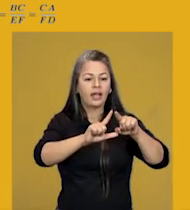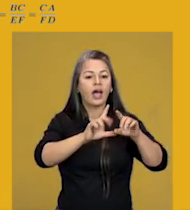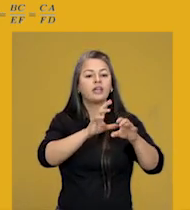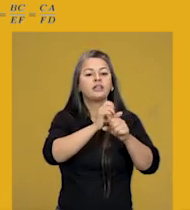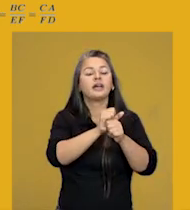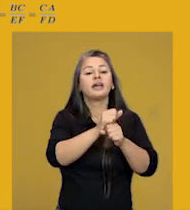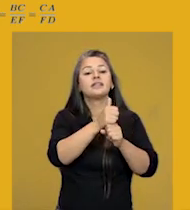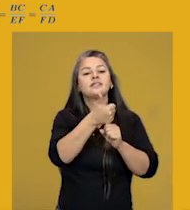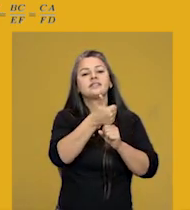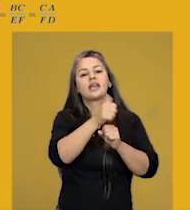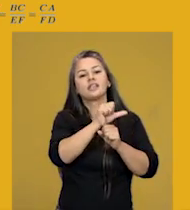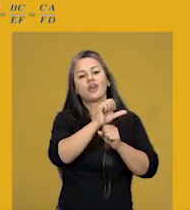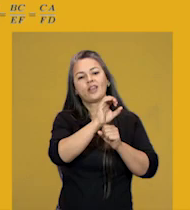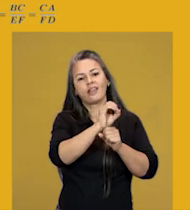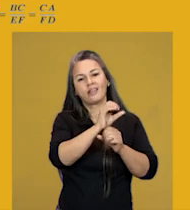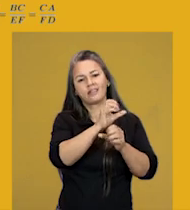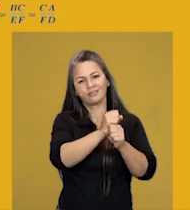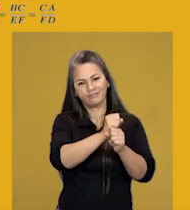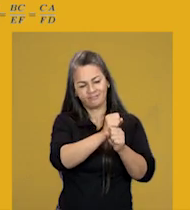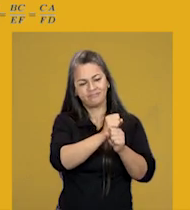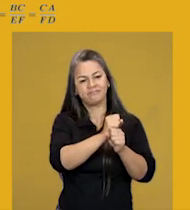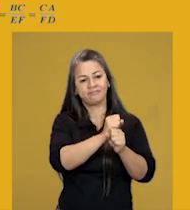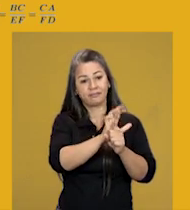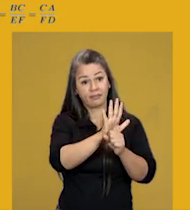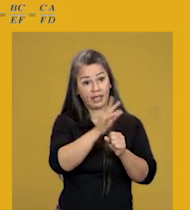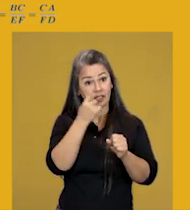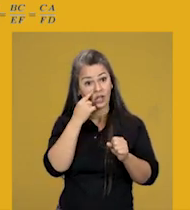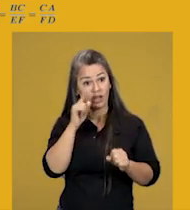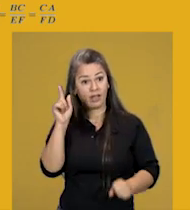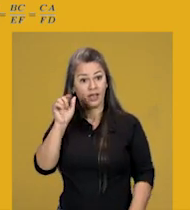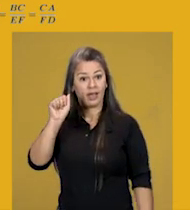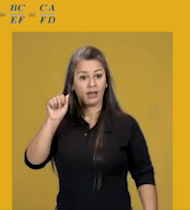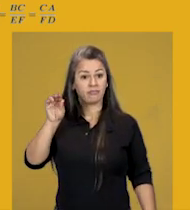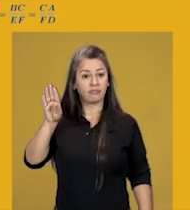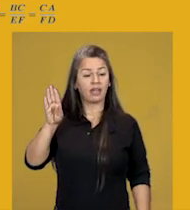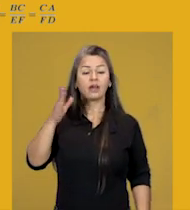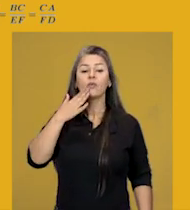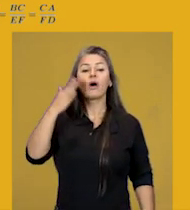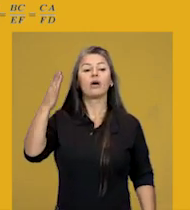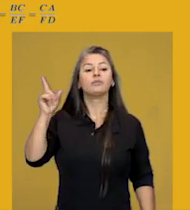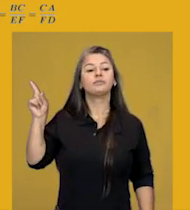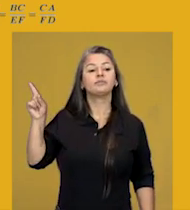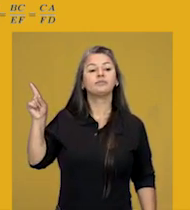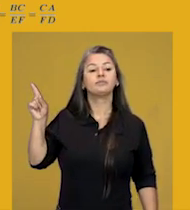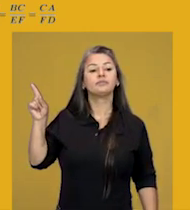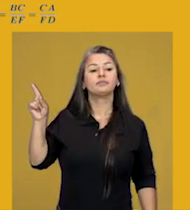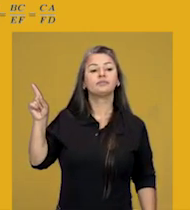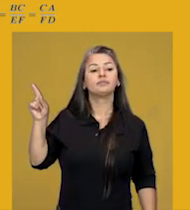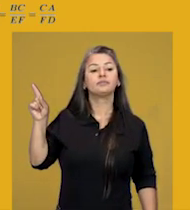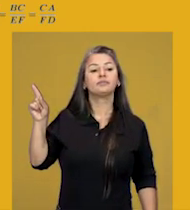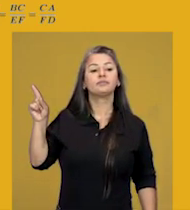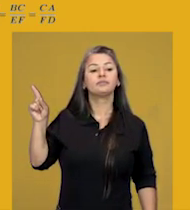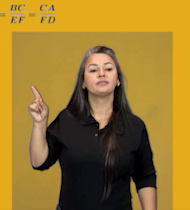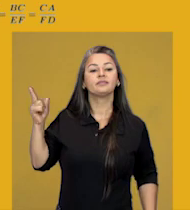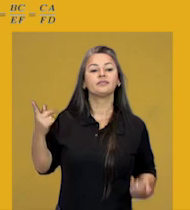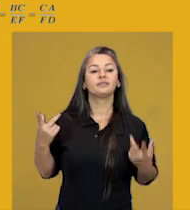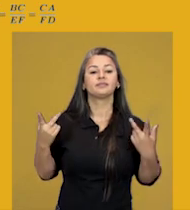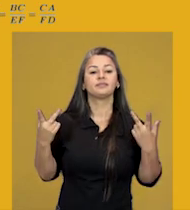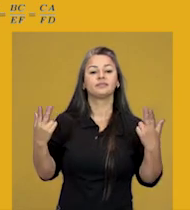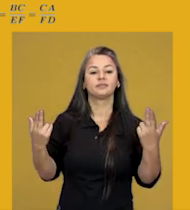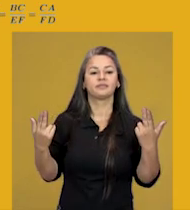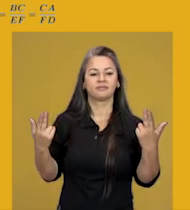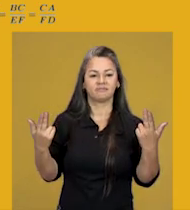também que o lado AB, qual que é o lado AB? Este lado aqui, está para DE, assim